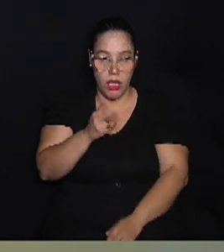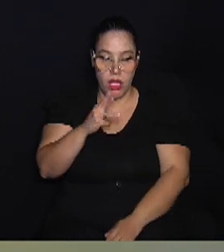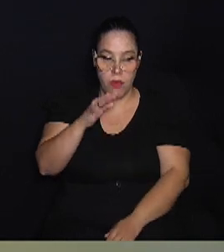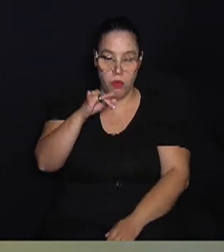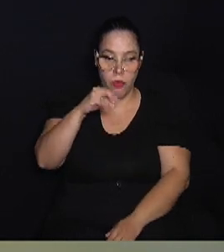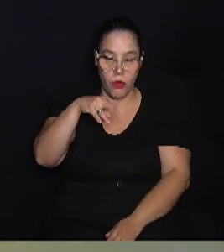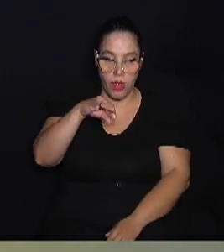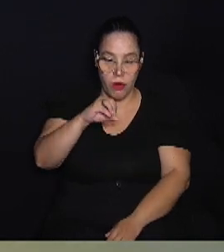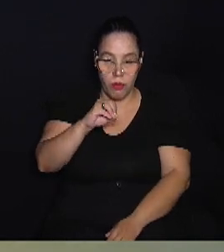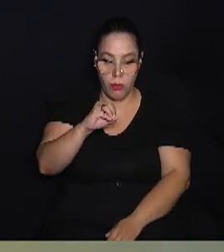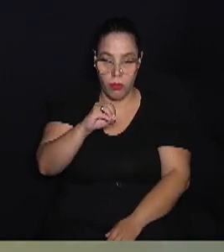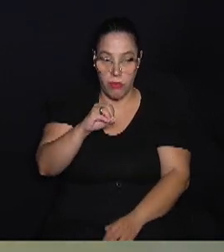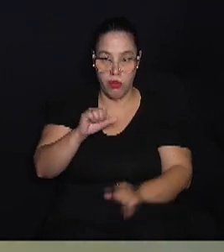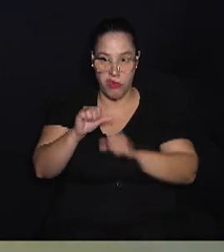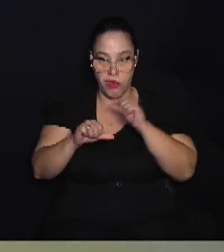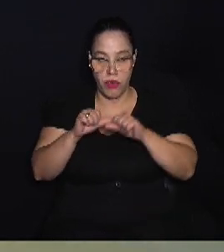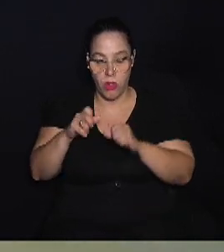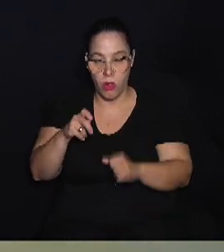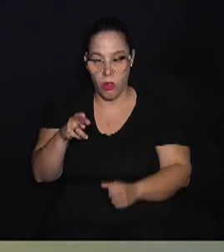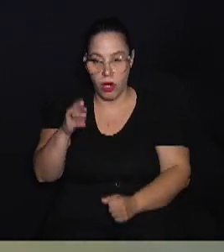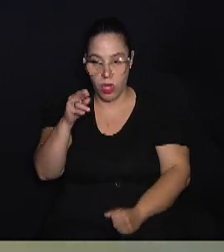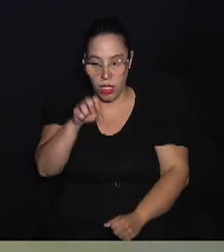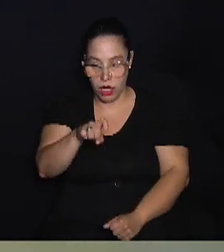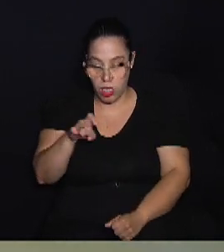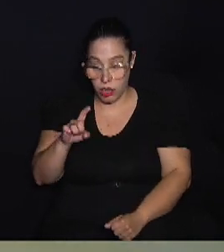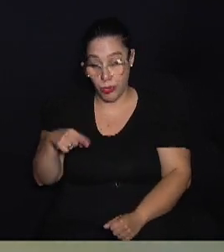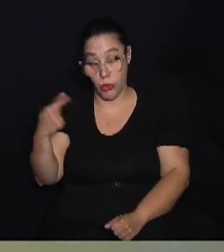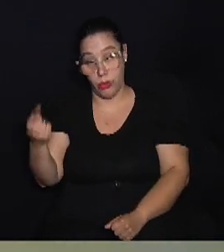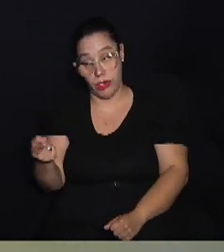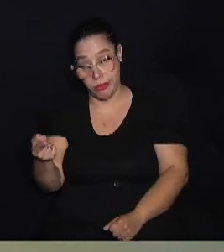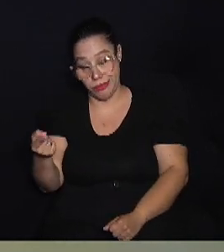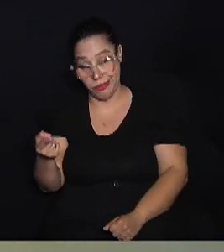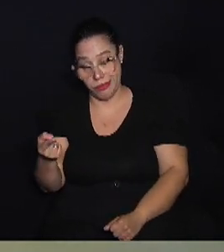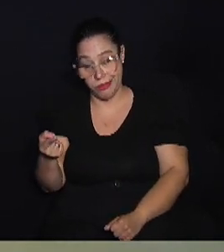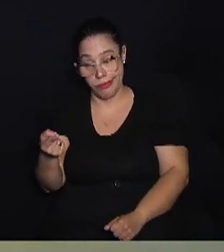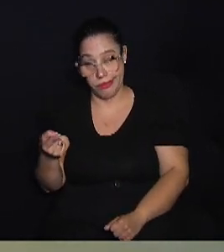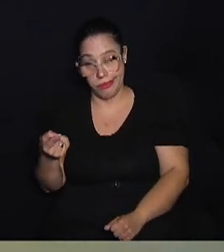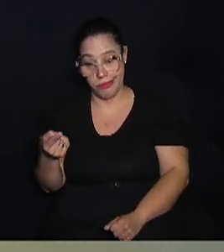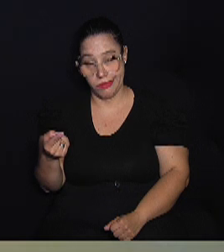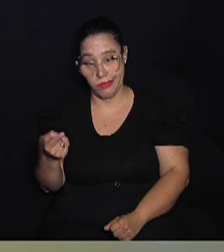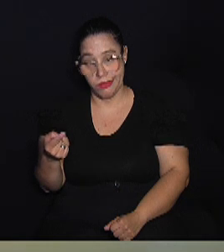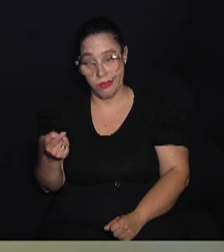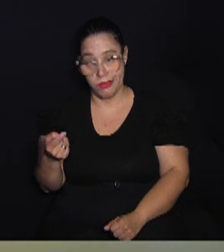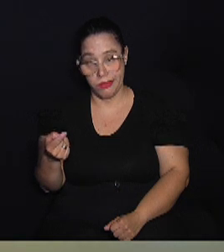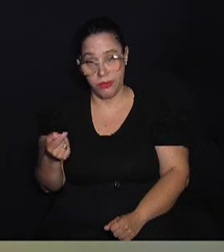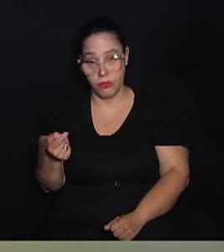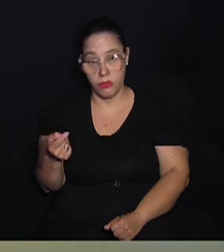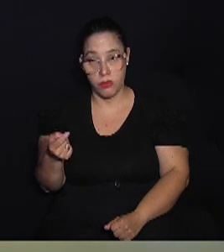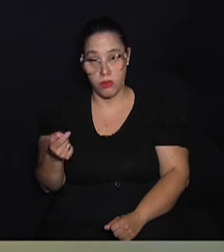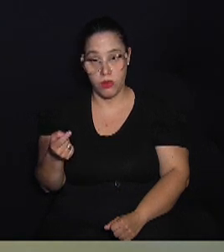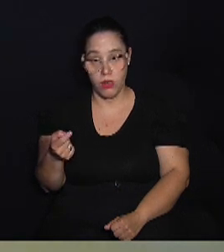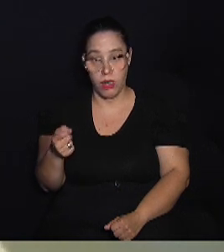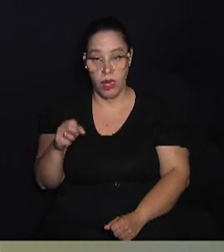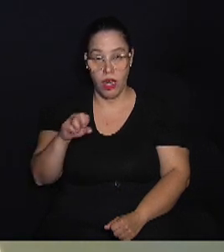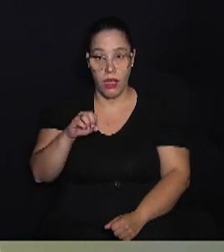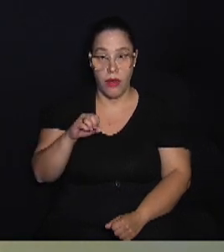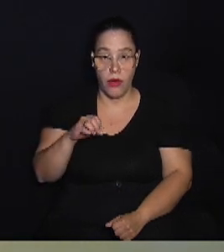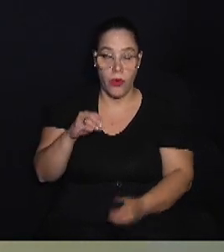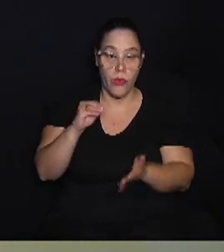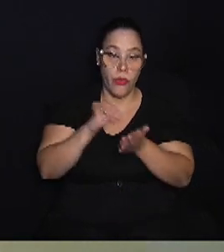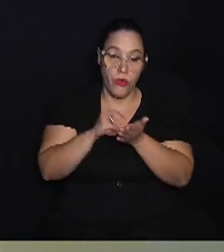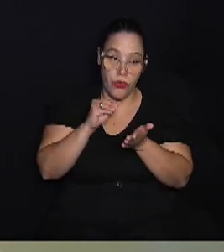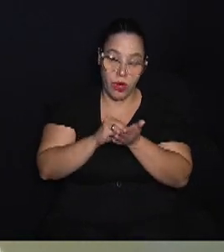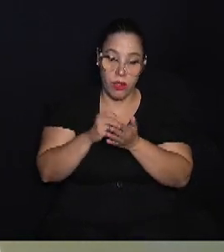outra. Alteração do córtex cerebral, outra. E a gente, às vezes, pede ressonância com espectroscopia, que mostra, muitas vezes, que está faltando alguma